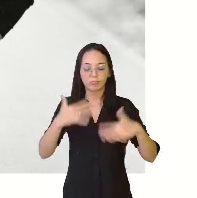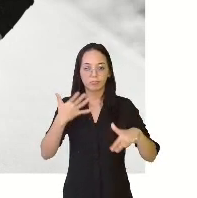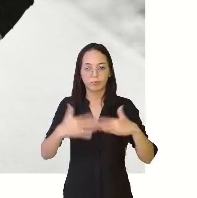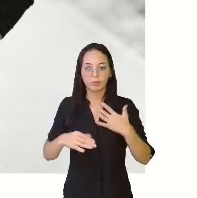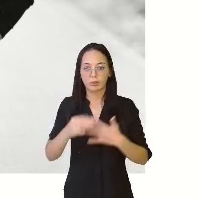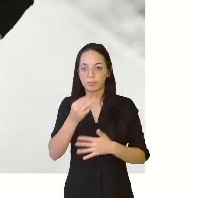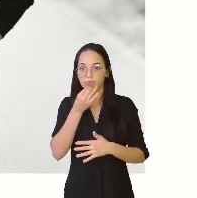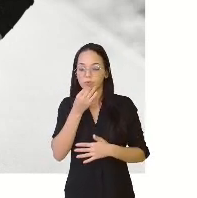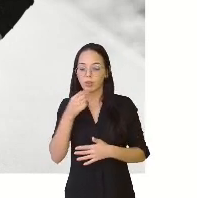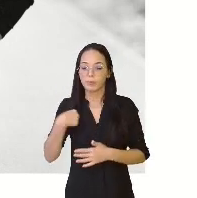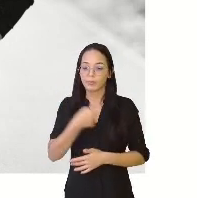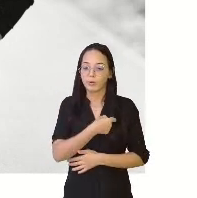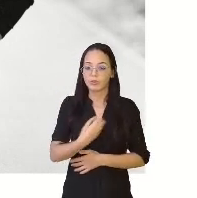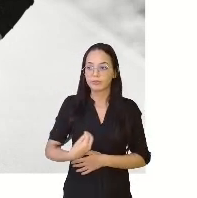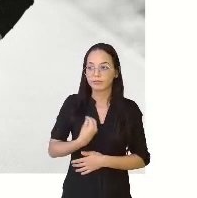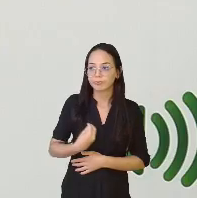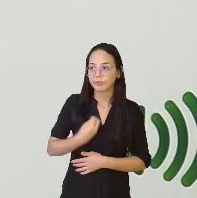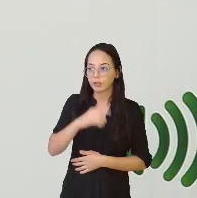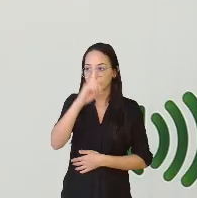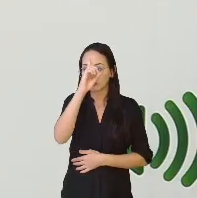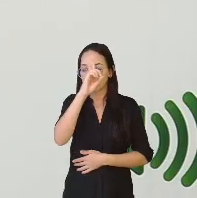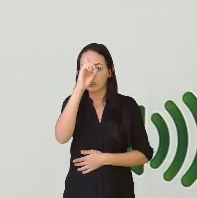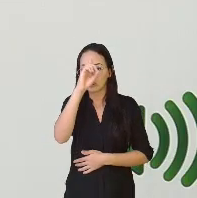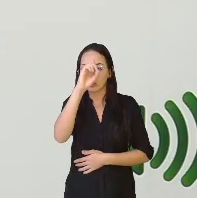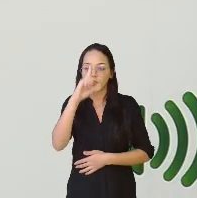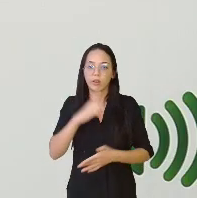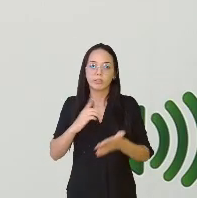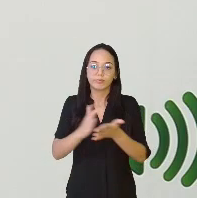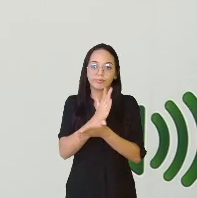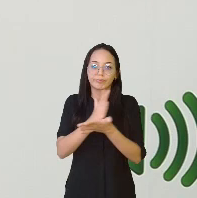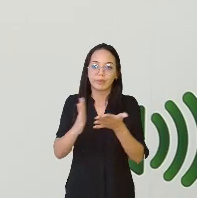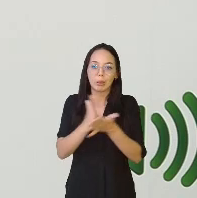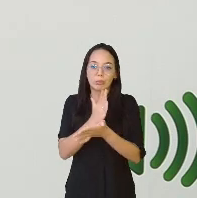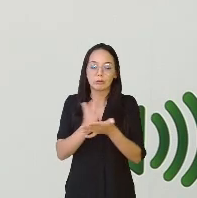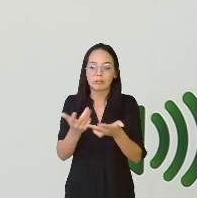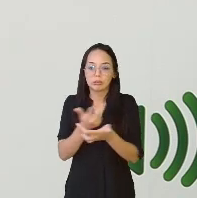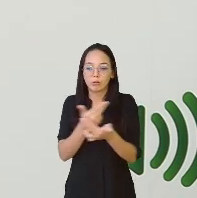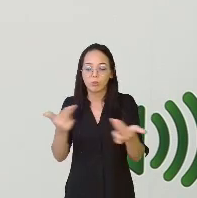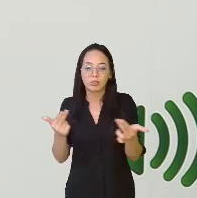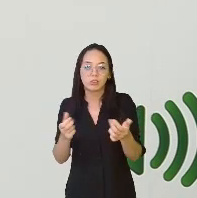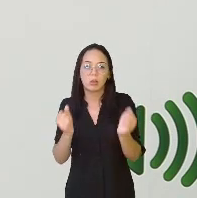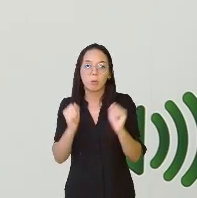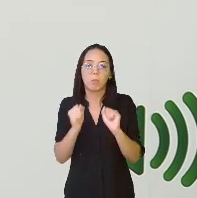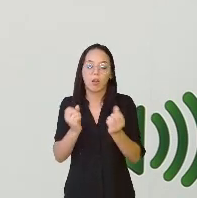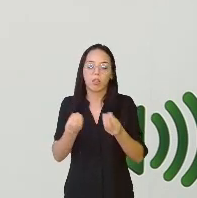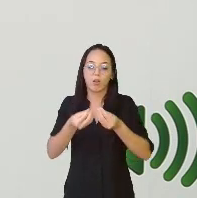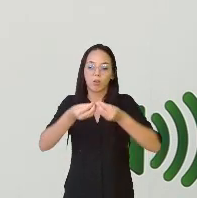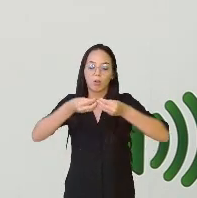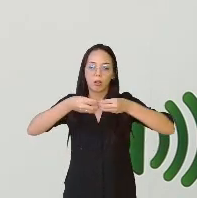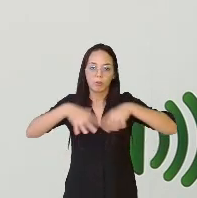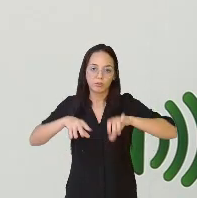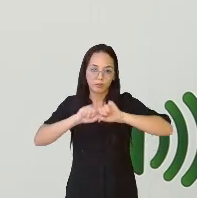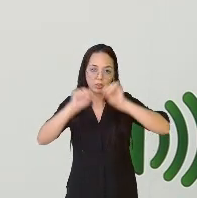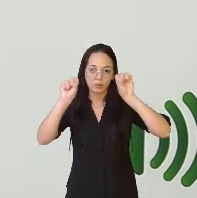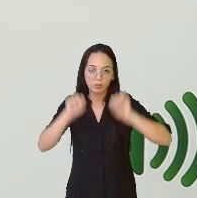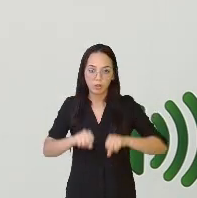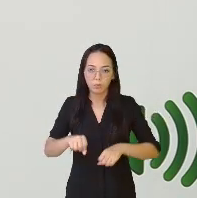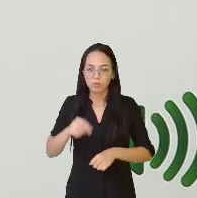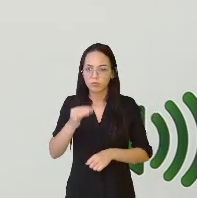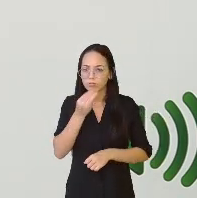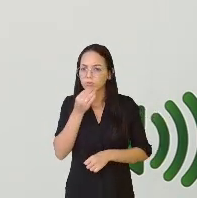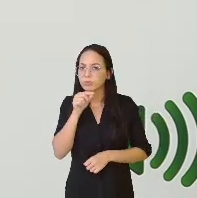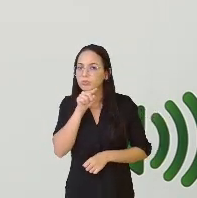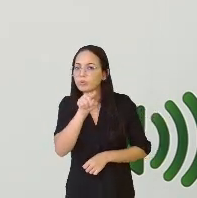Durante o nosso dia a dia, a gente tem alguns hábitos que podem prejudicar o nosso sistema. Você aí